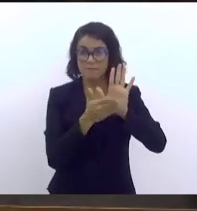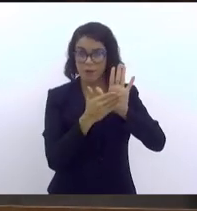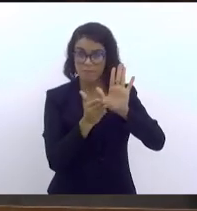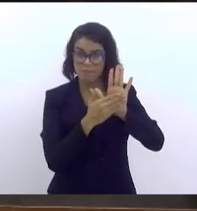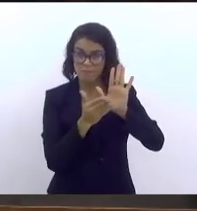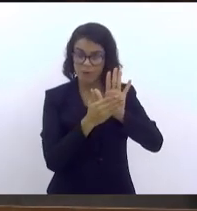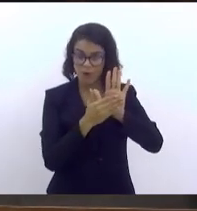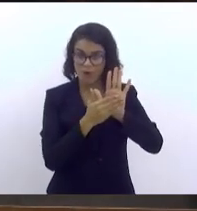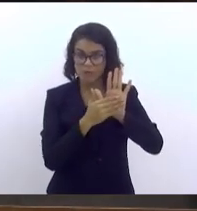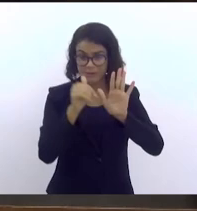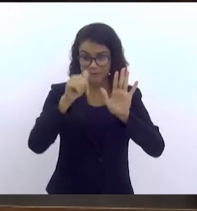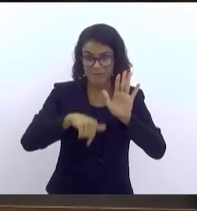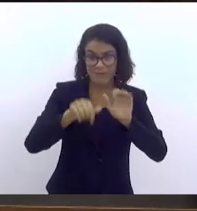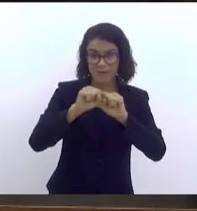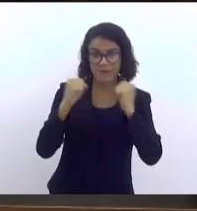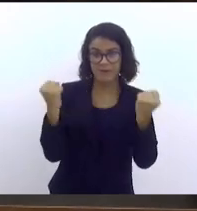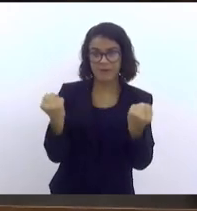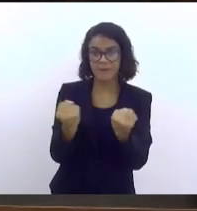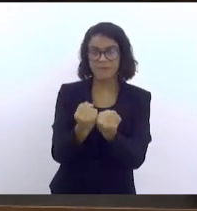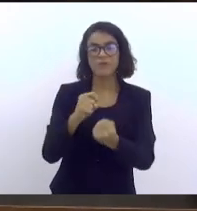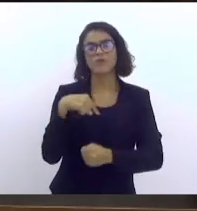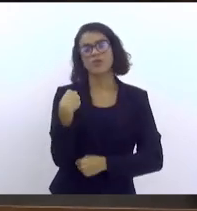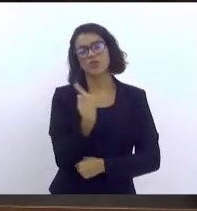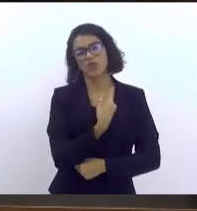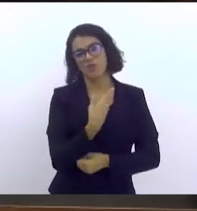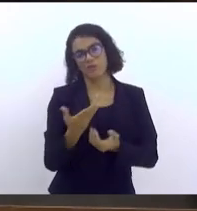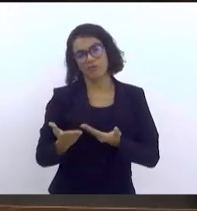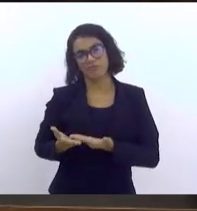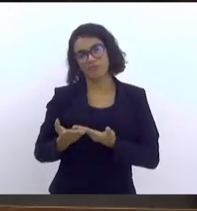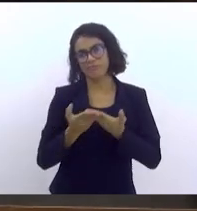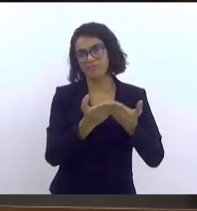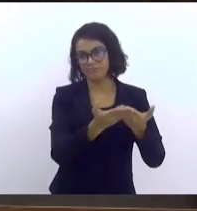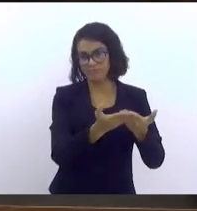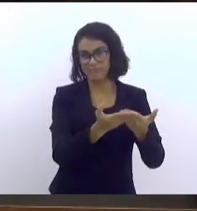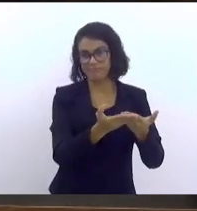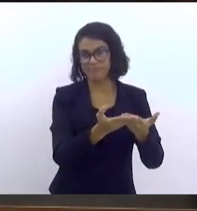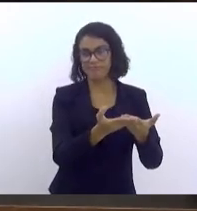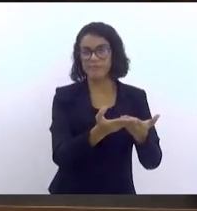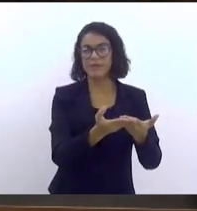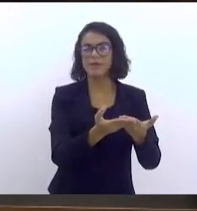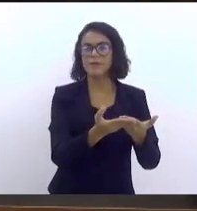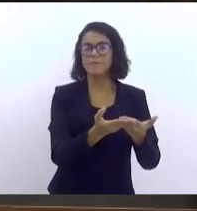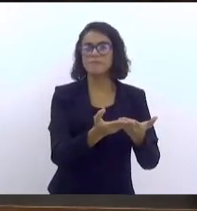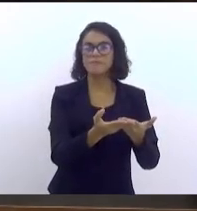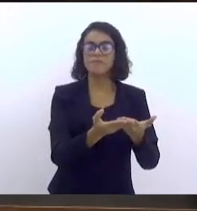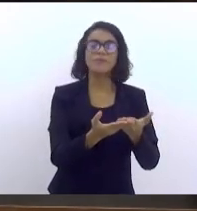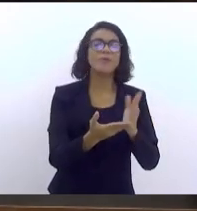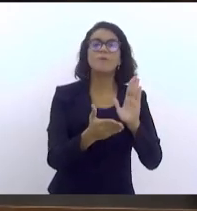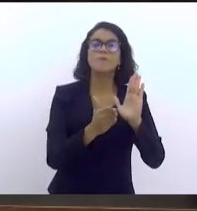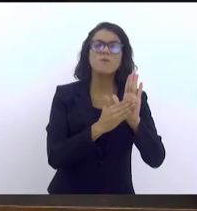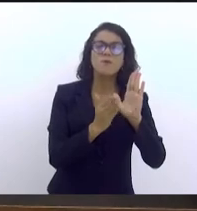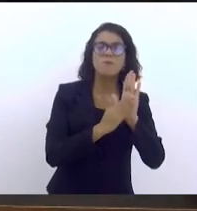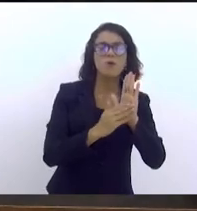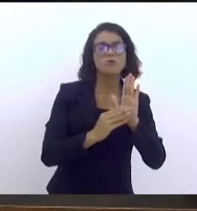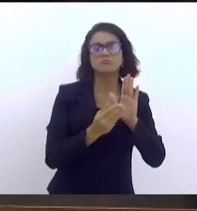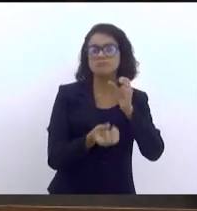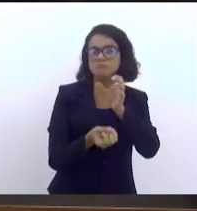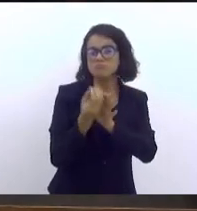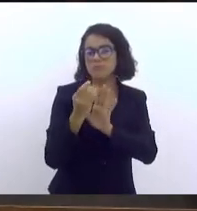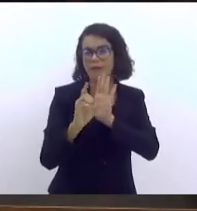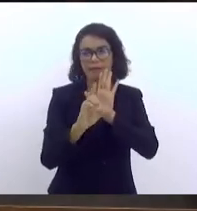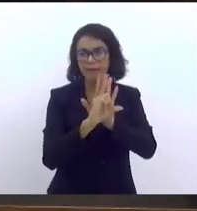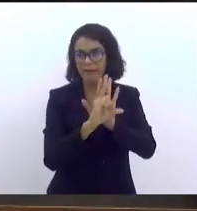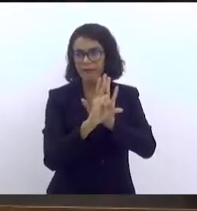feitas aqui nesse seminário nós vamos levar diante que seja proposta de leis